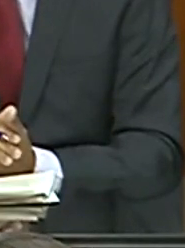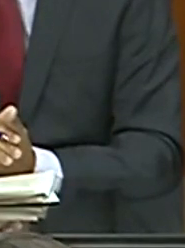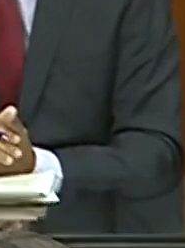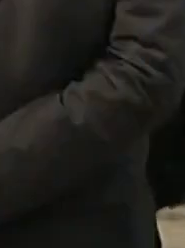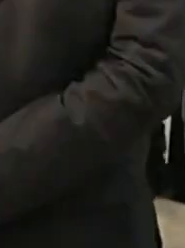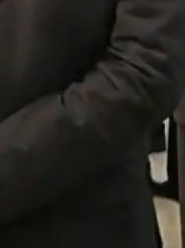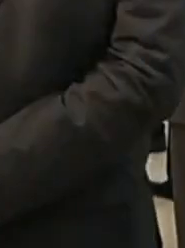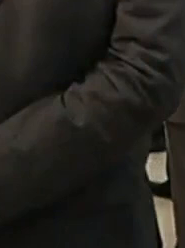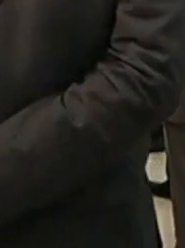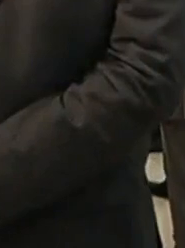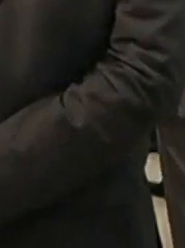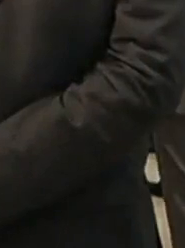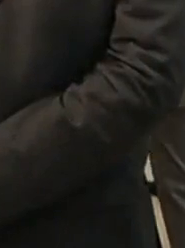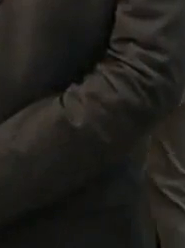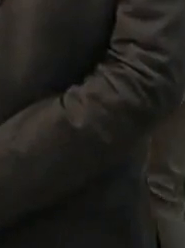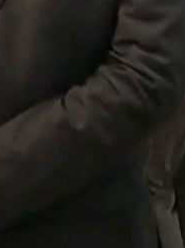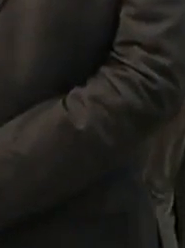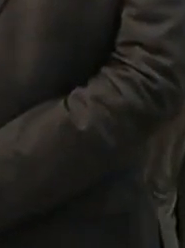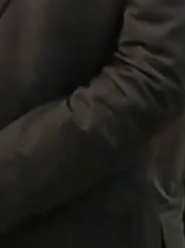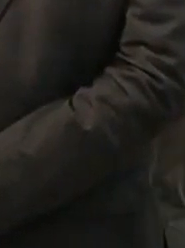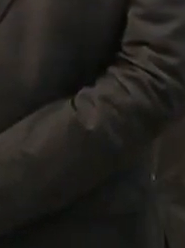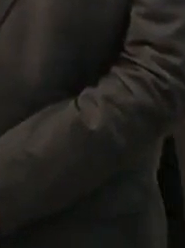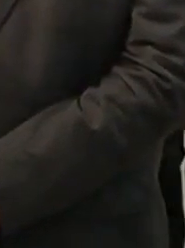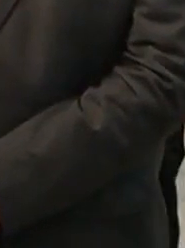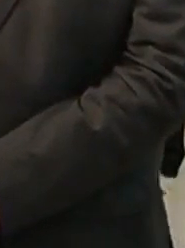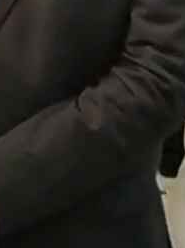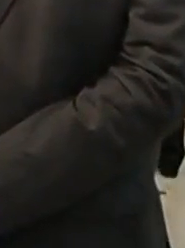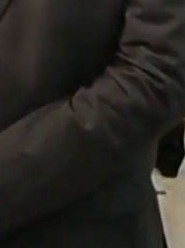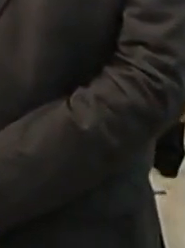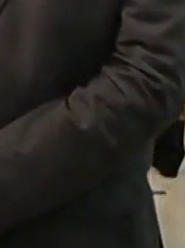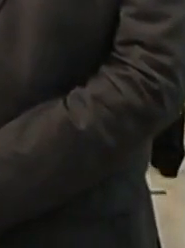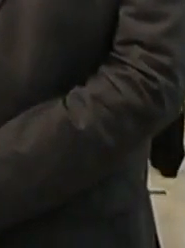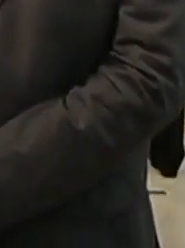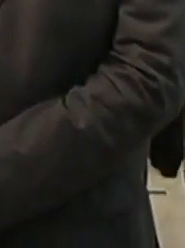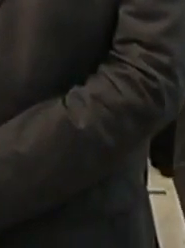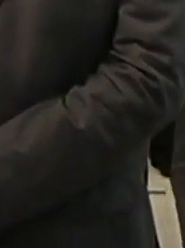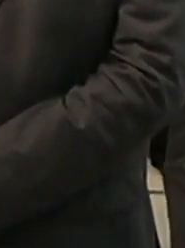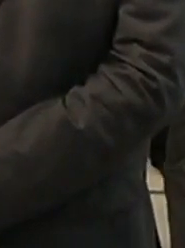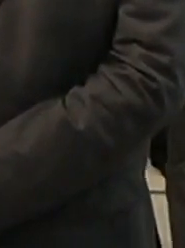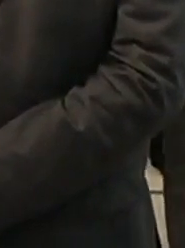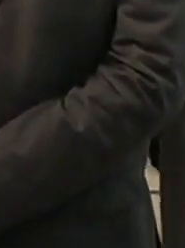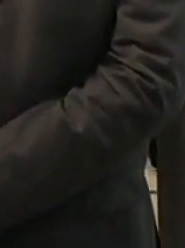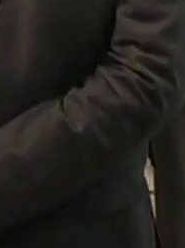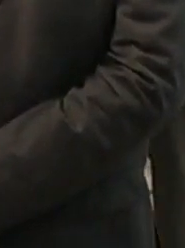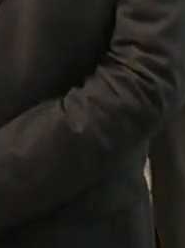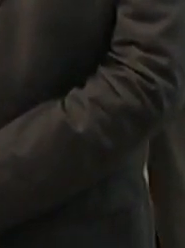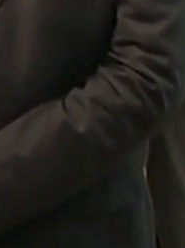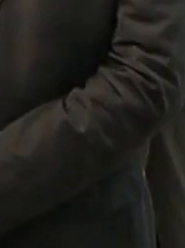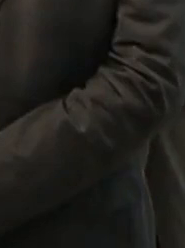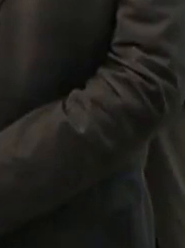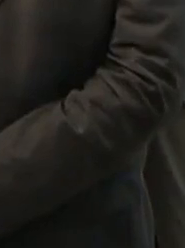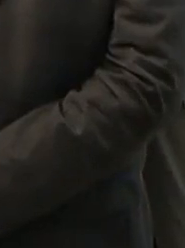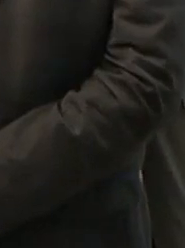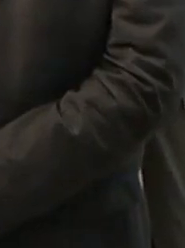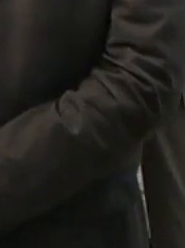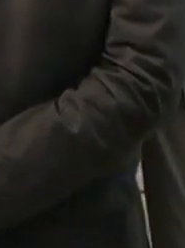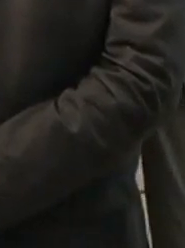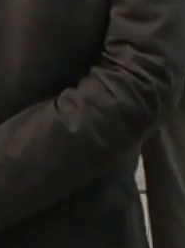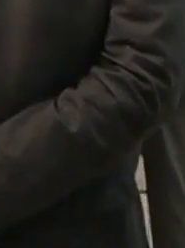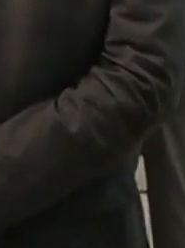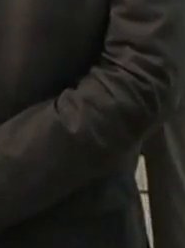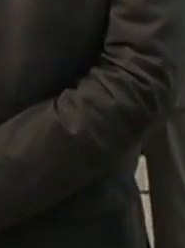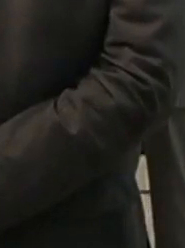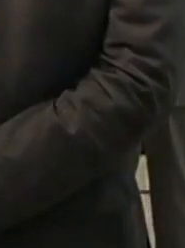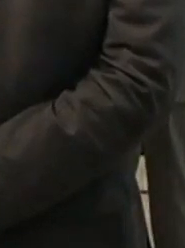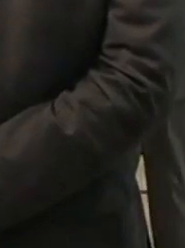Heitor? Isso mesmo, Joanita, fala aqui de novo do Salão Nobre, agora com o deputado Guilherme da Cunha, do Partido Novo, um estreante aqui na casa. Ele atuou na